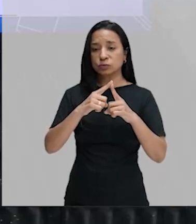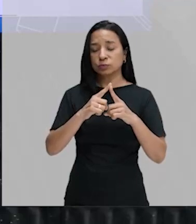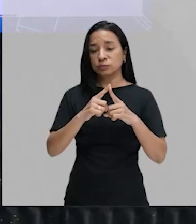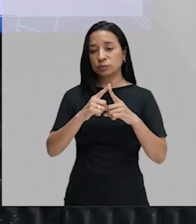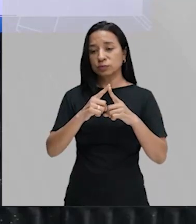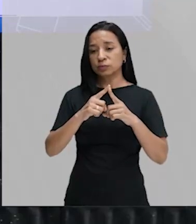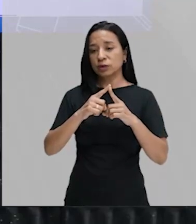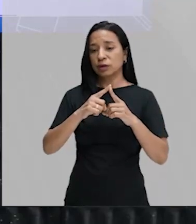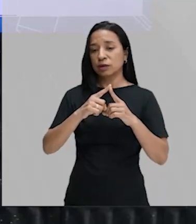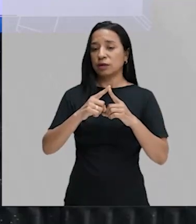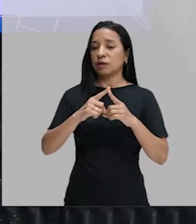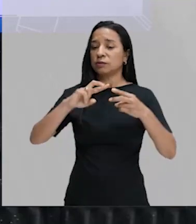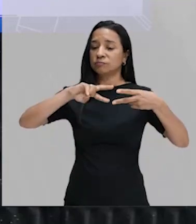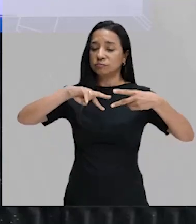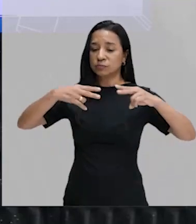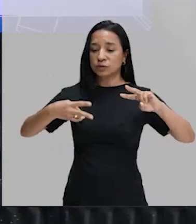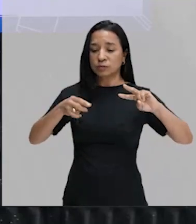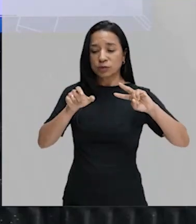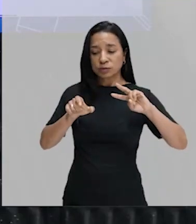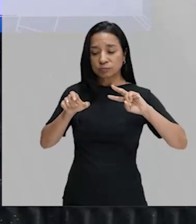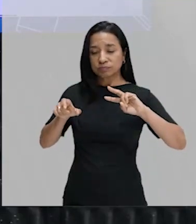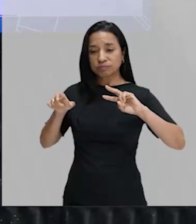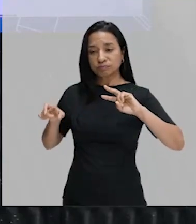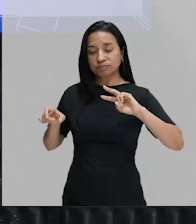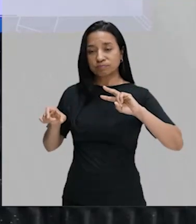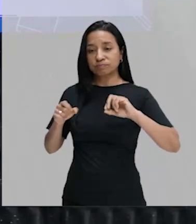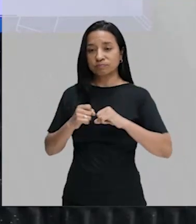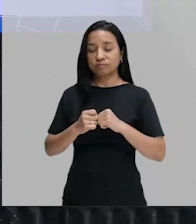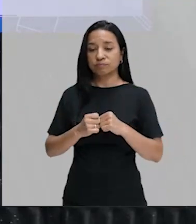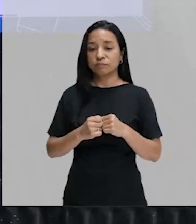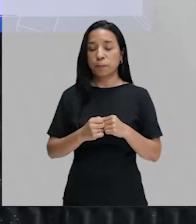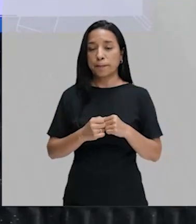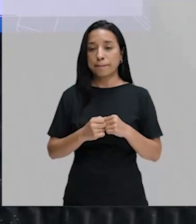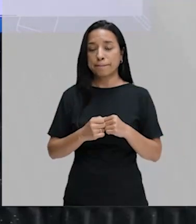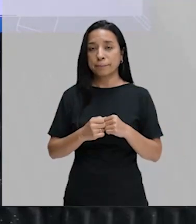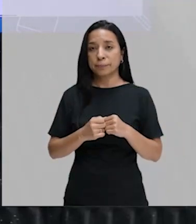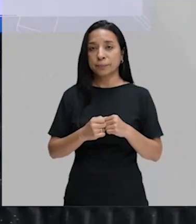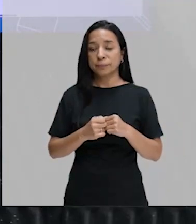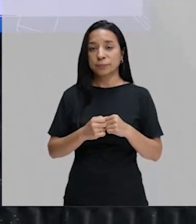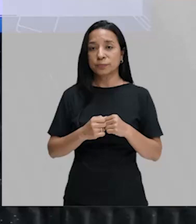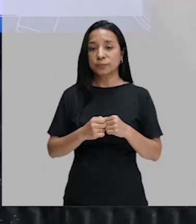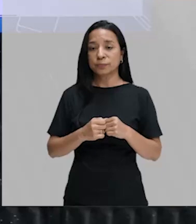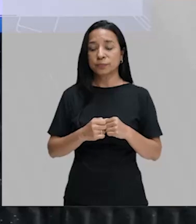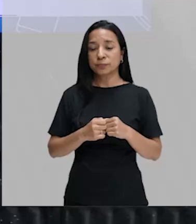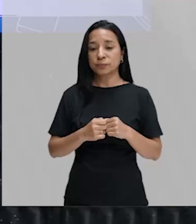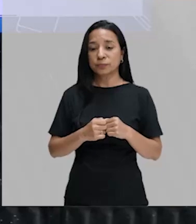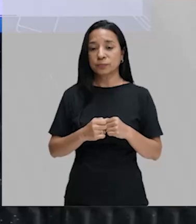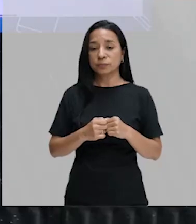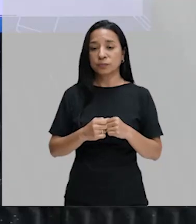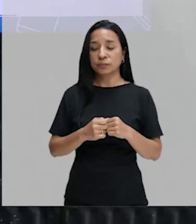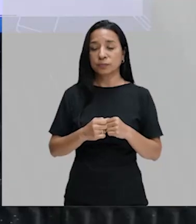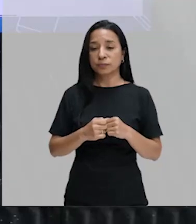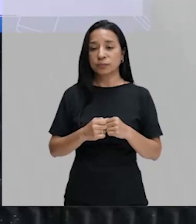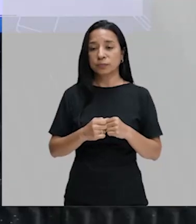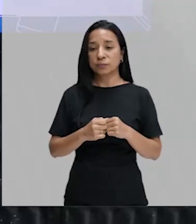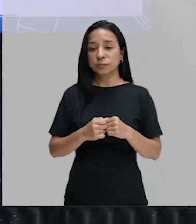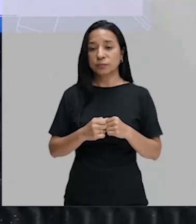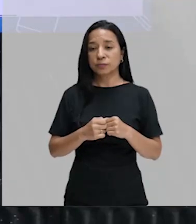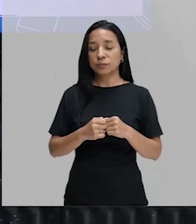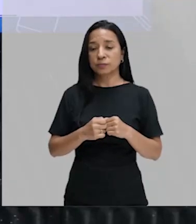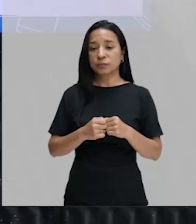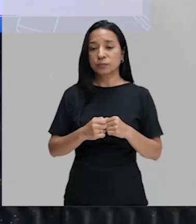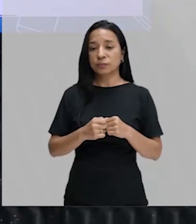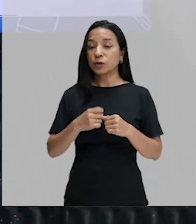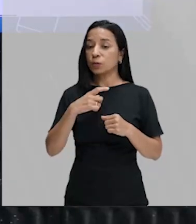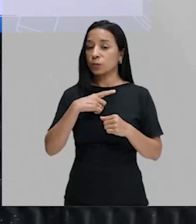carrega o cromossomo Z, como vocês podem observar aqui, tá? Então, quando a gente pega um gameta que